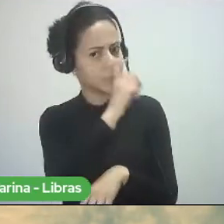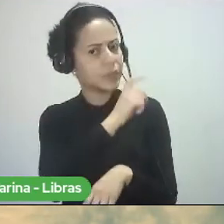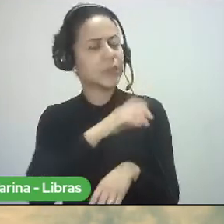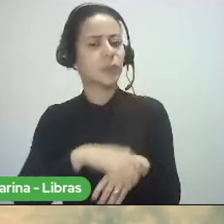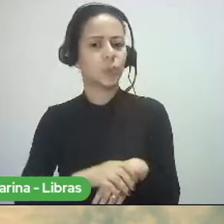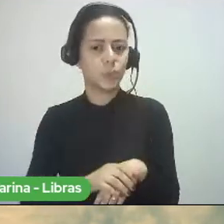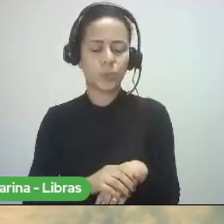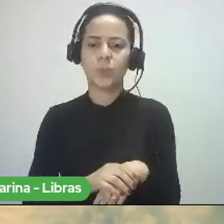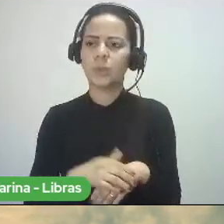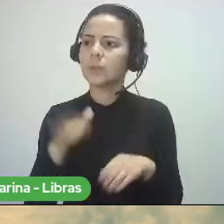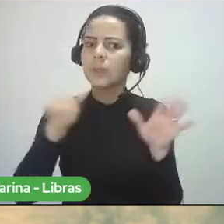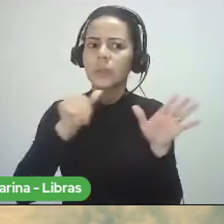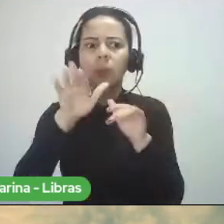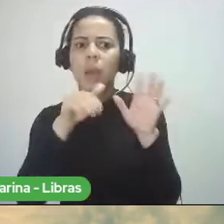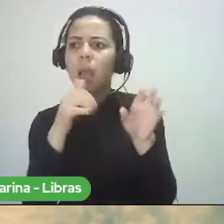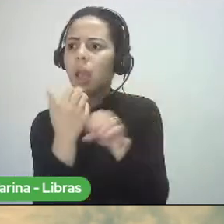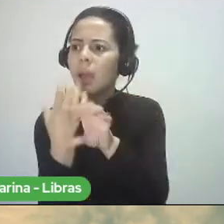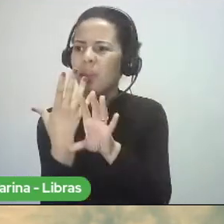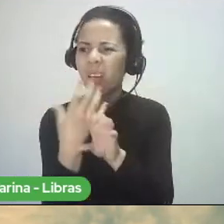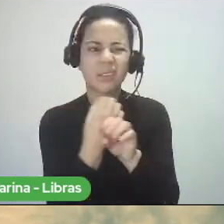Então, a gente tem que